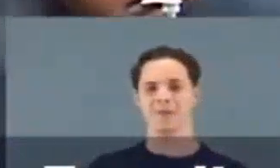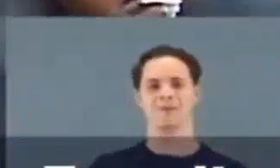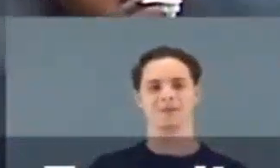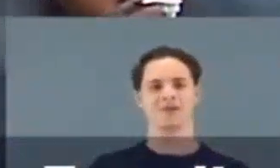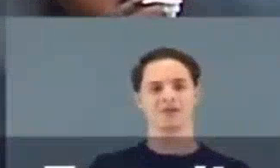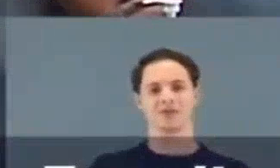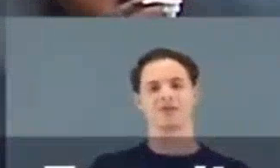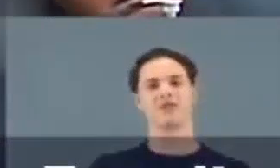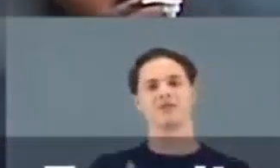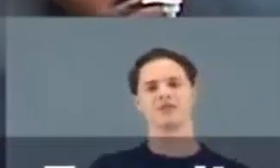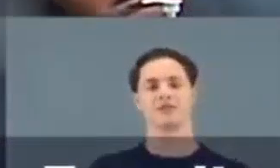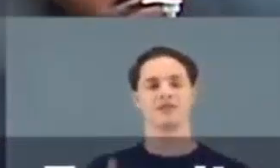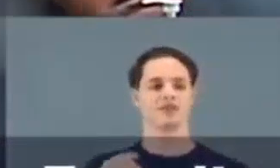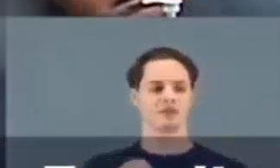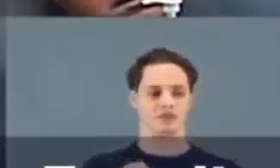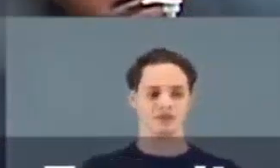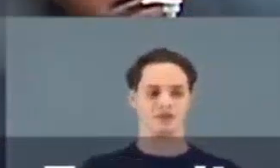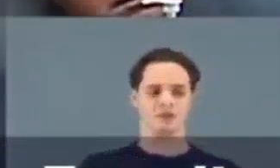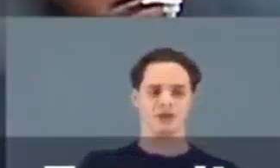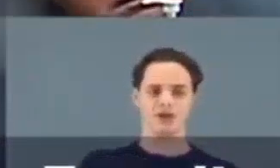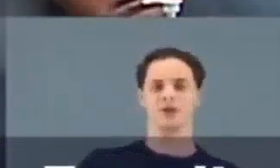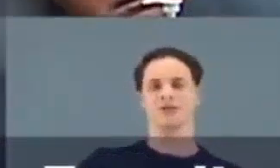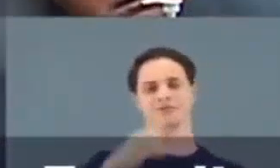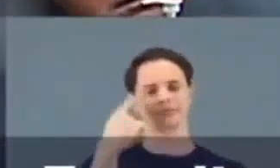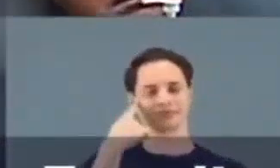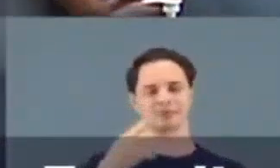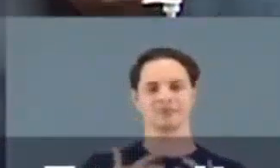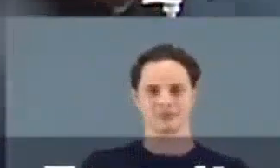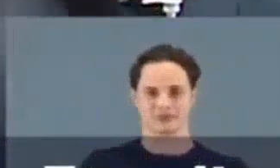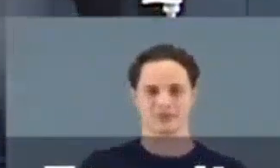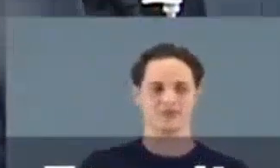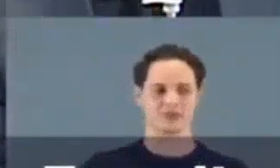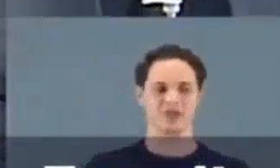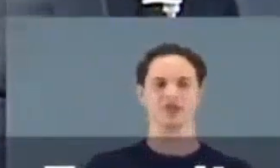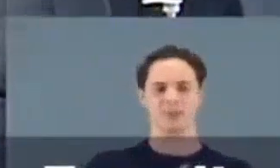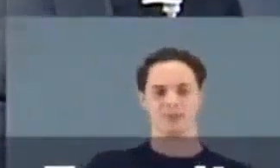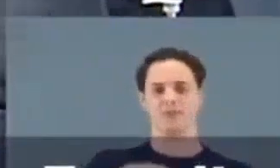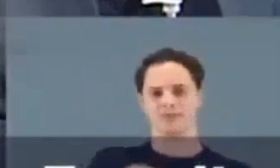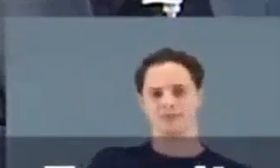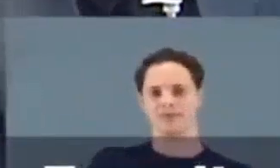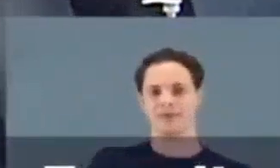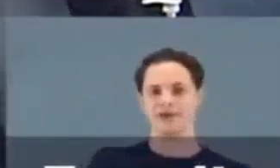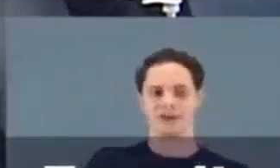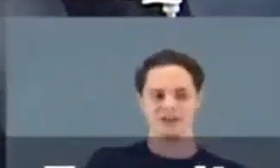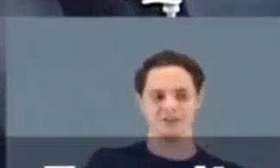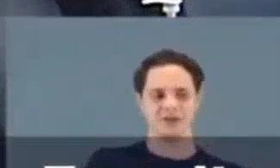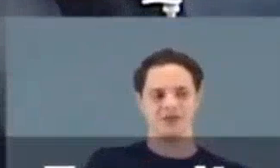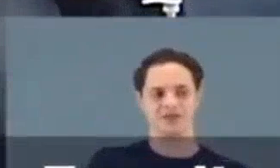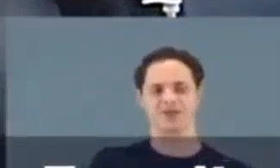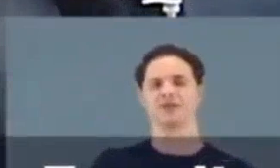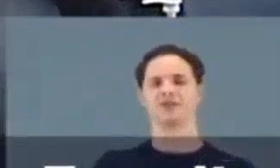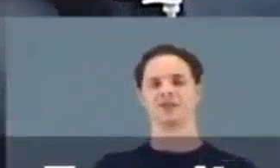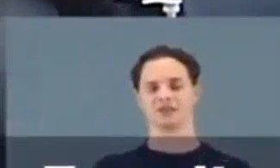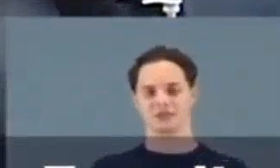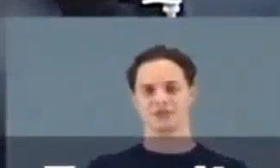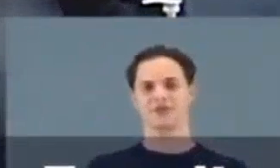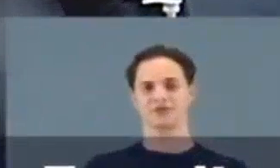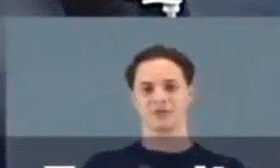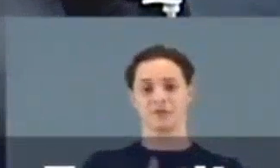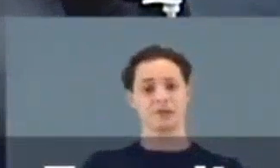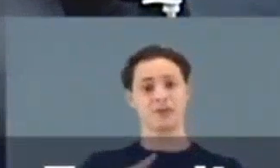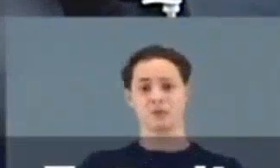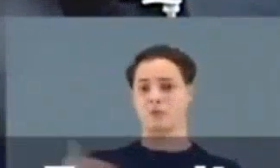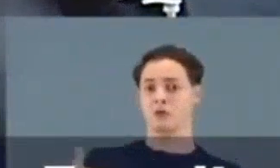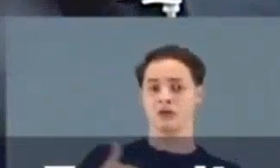Data, mas como é que funciona o trâmite? Primeiro pede para o órgão, depois tem um recurso e vai para a CGU. A CGU não nega processo.